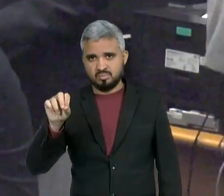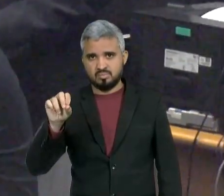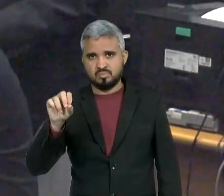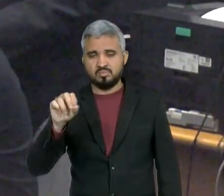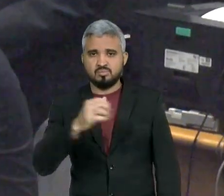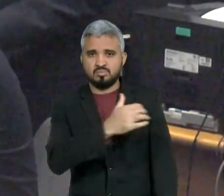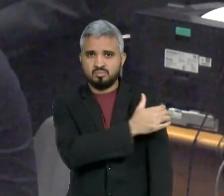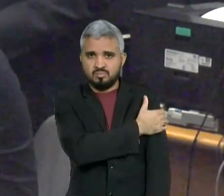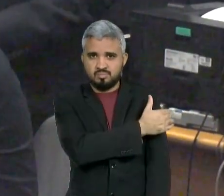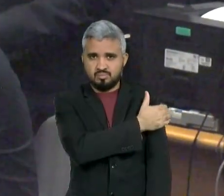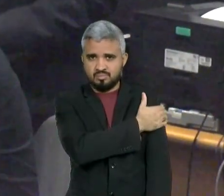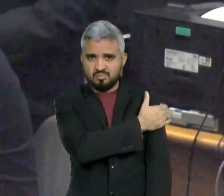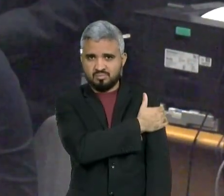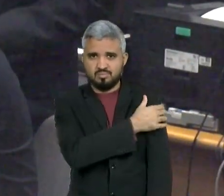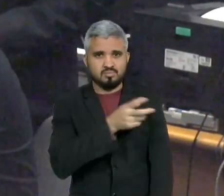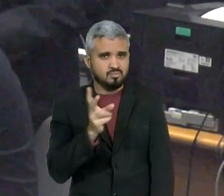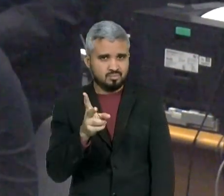parlamento.